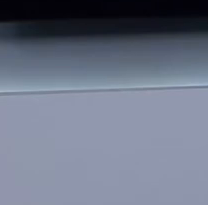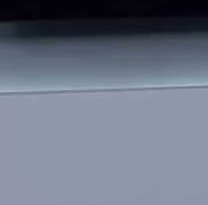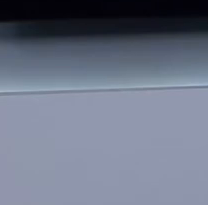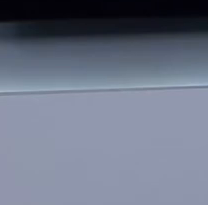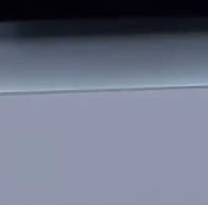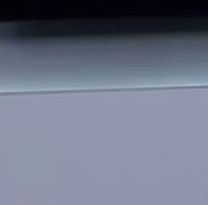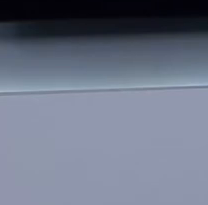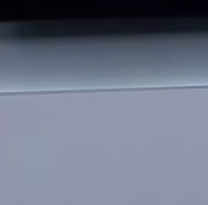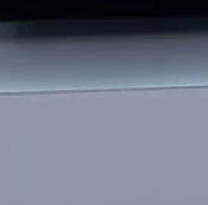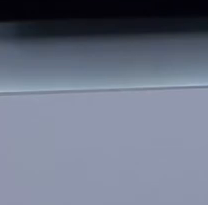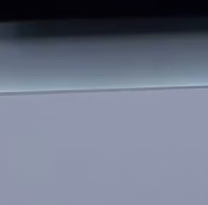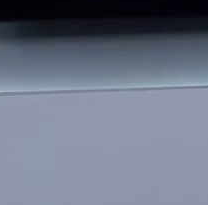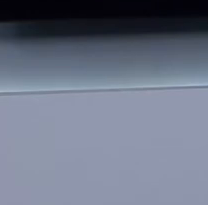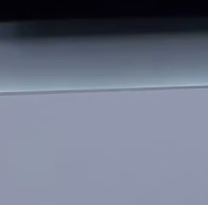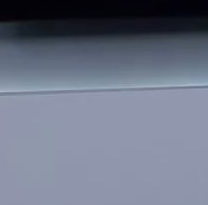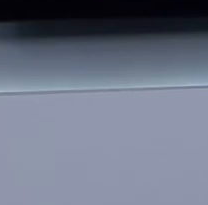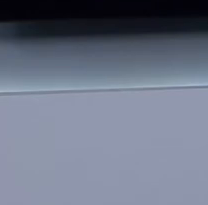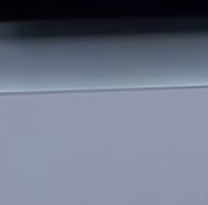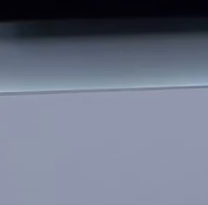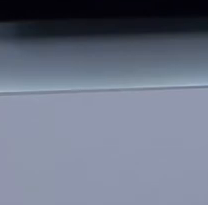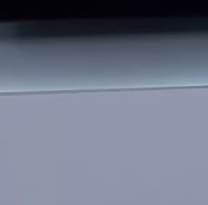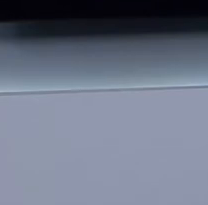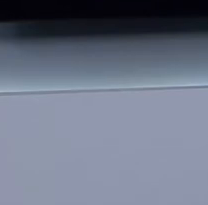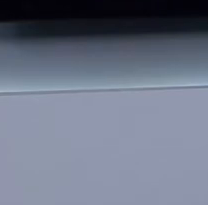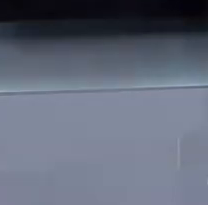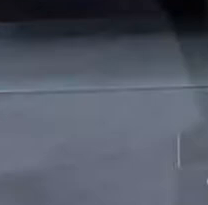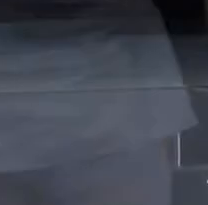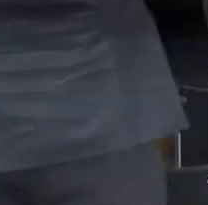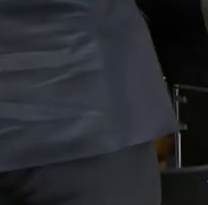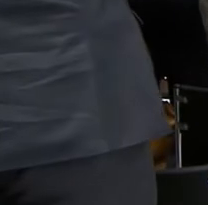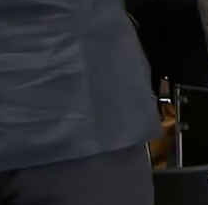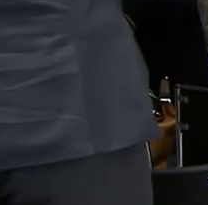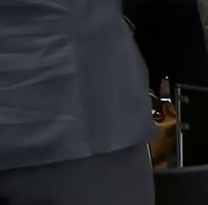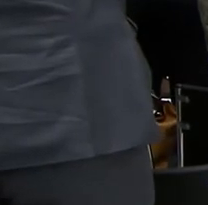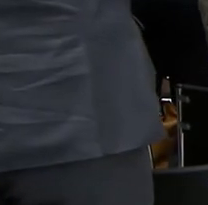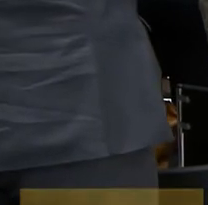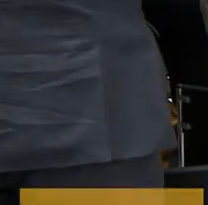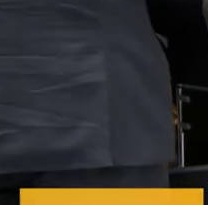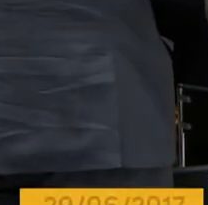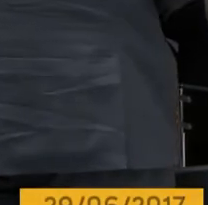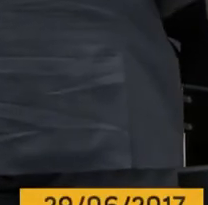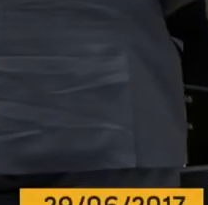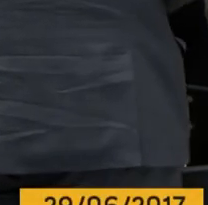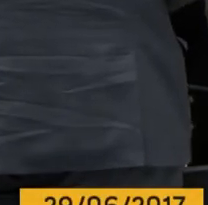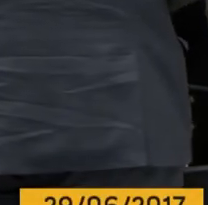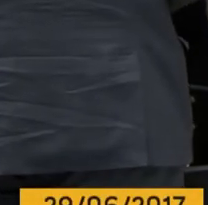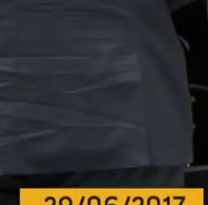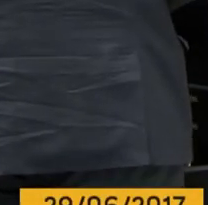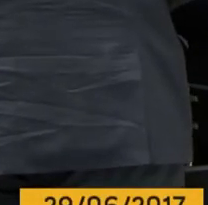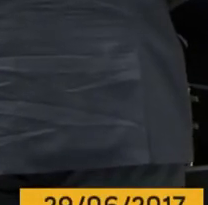das estatais vamos acompanhar ao vivo antonio imbassahy